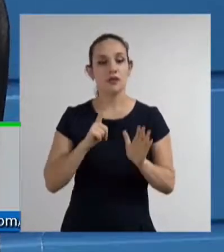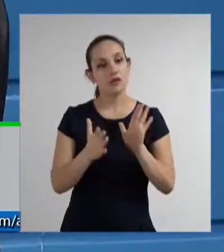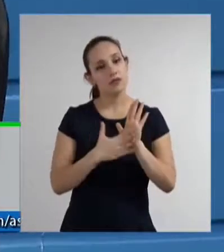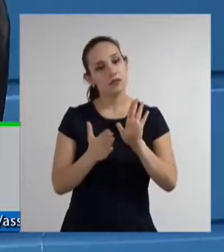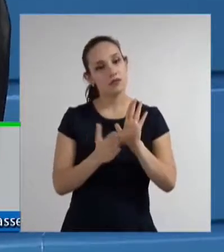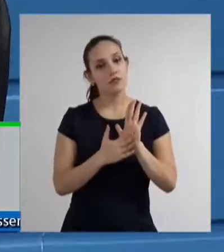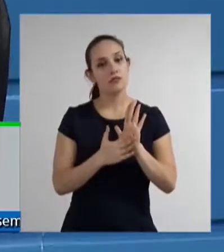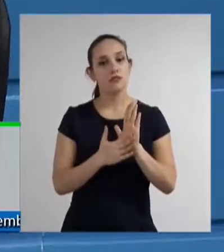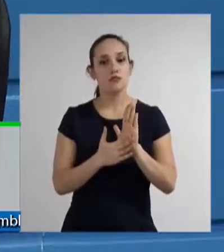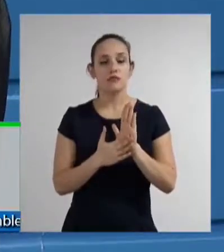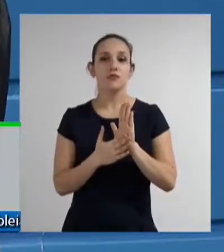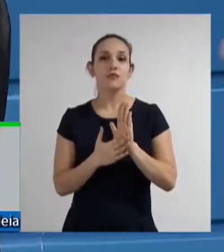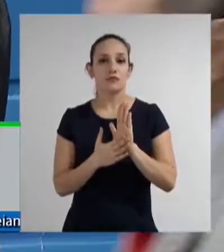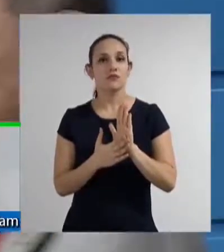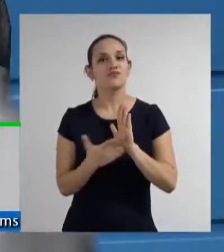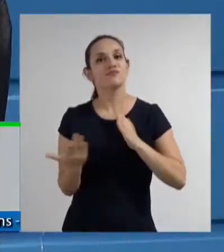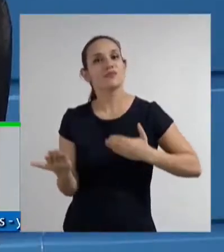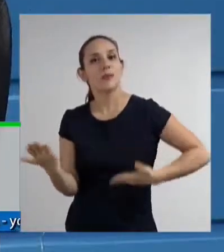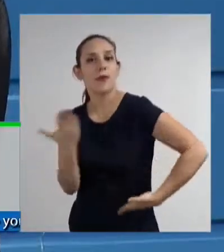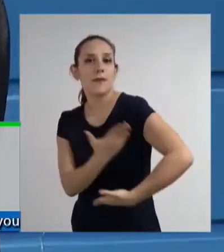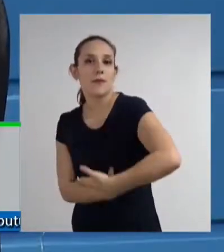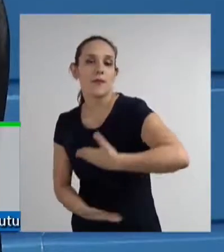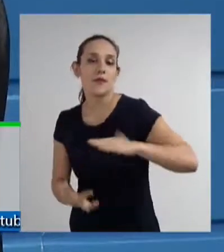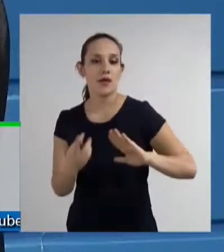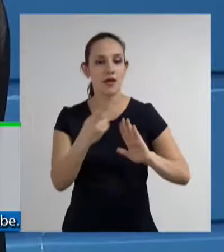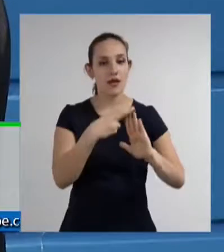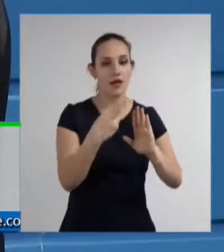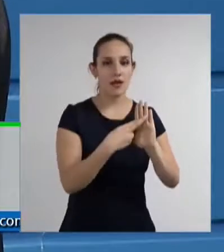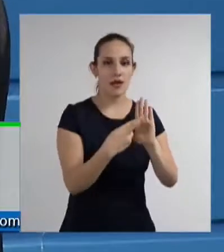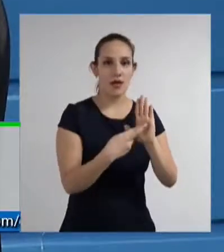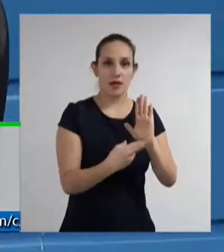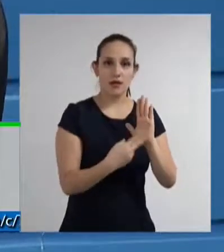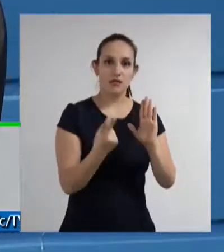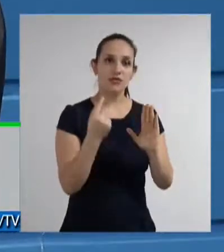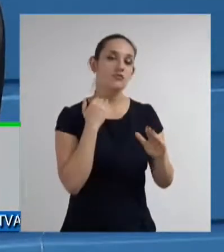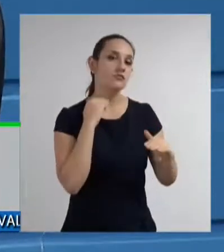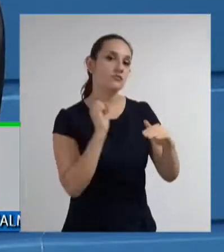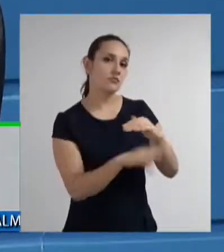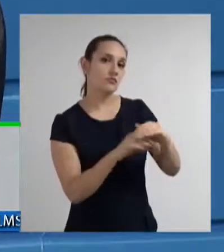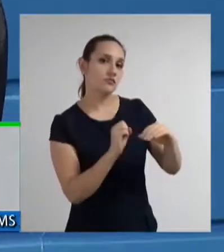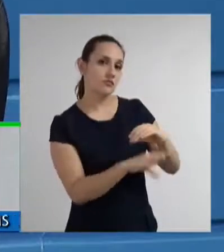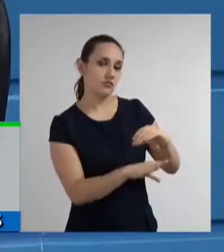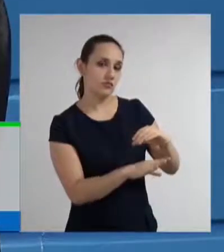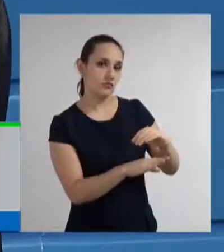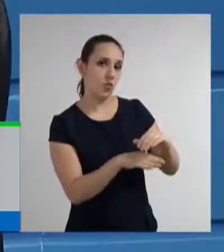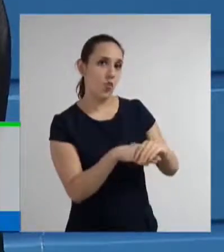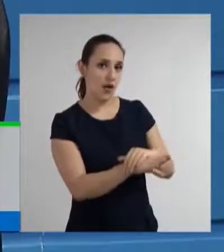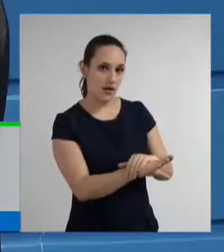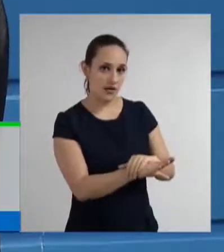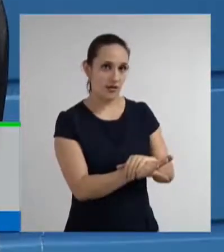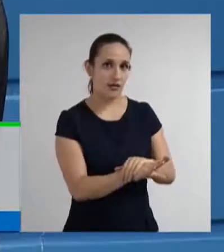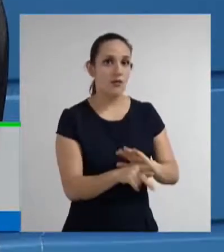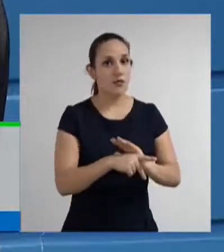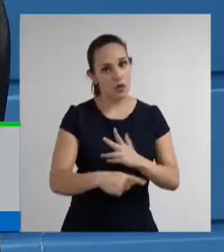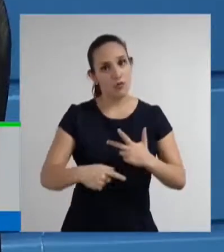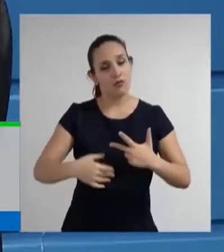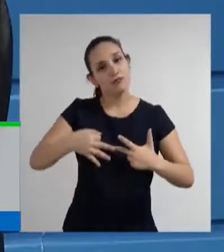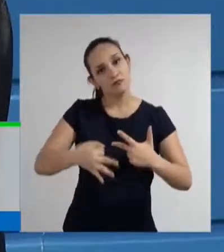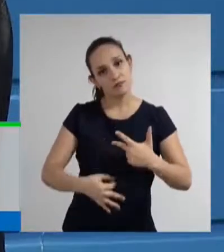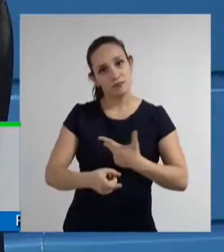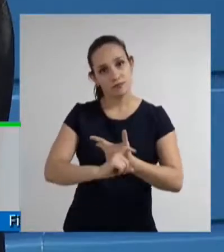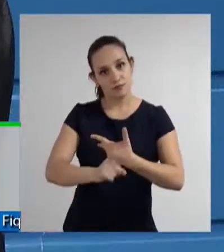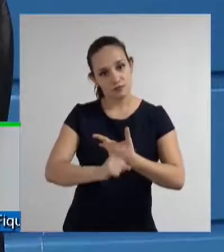apreço harmoniza a norma de recomposição do Fundo de Reserva pelo Poder Executivo Estadual ao